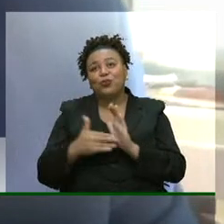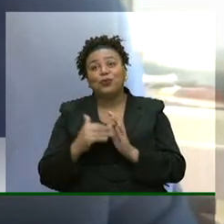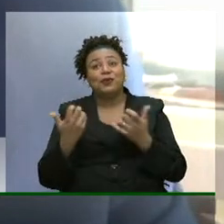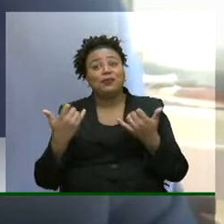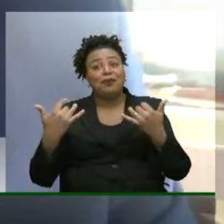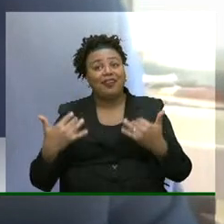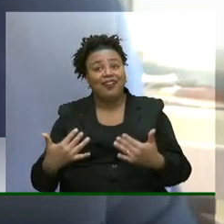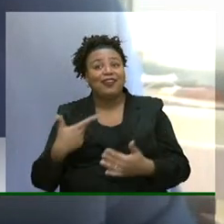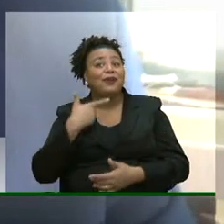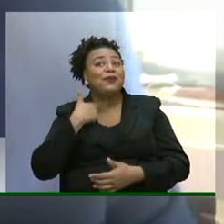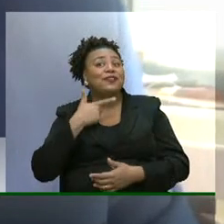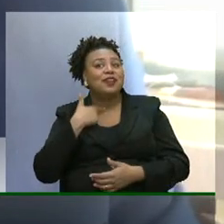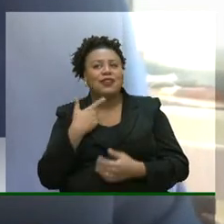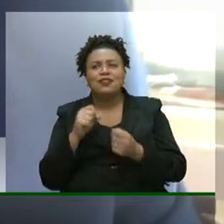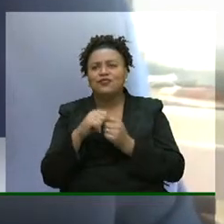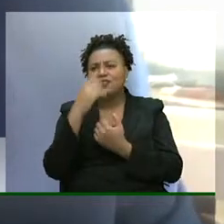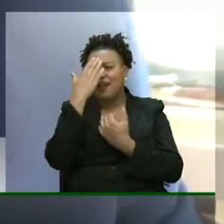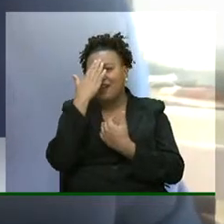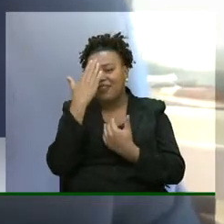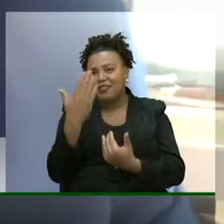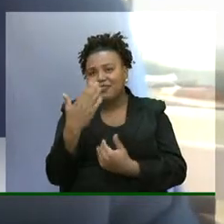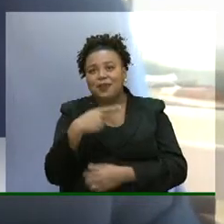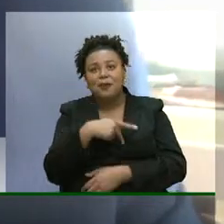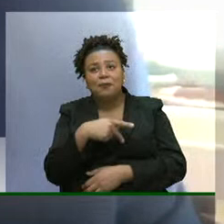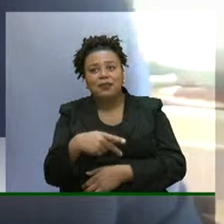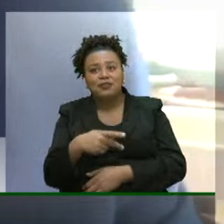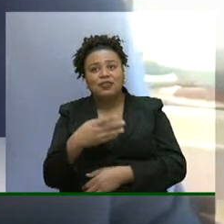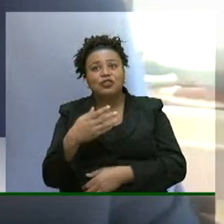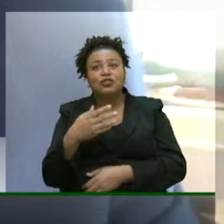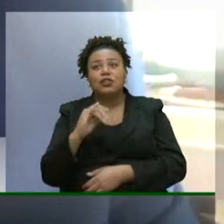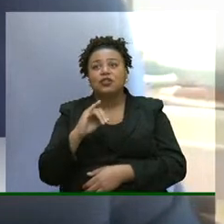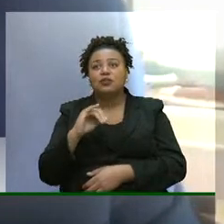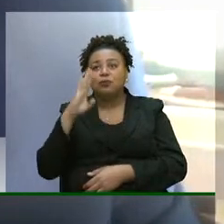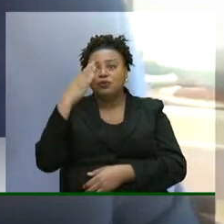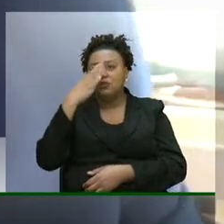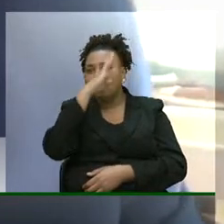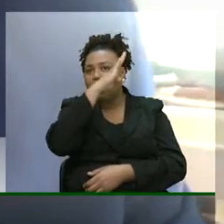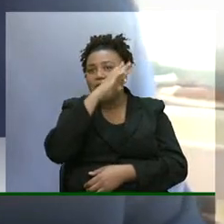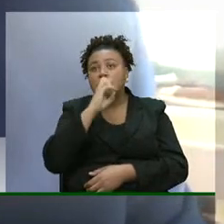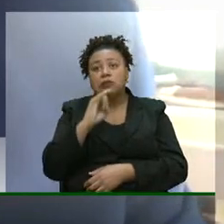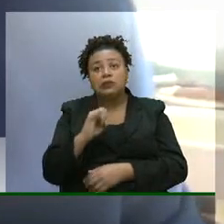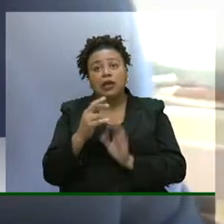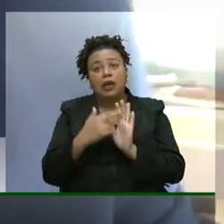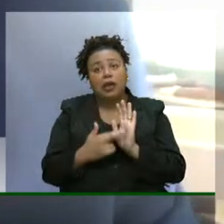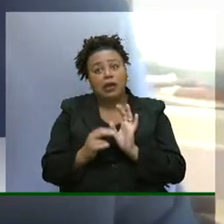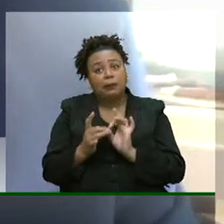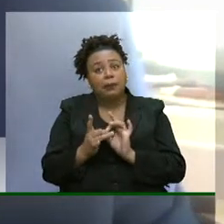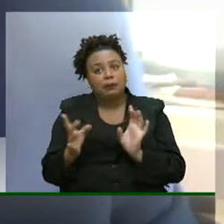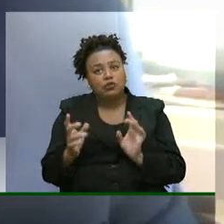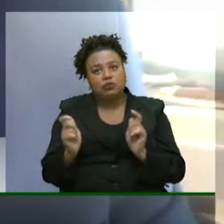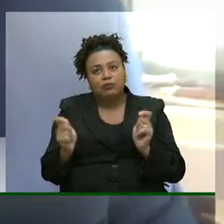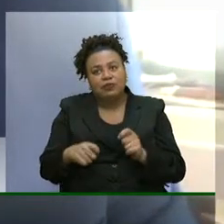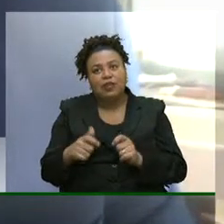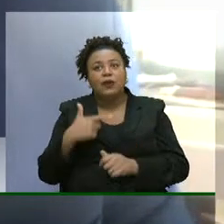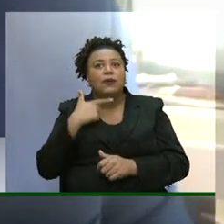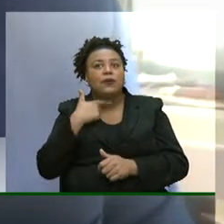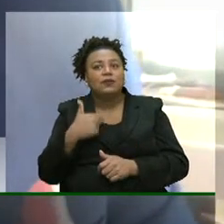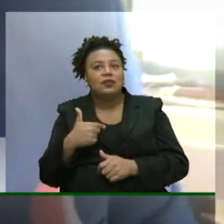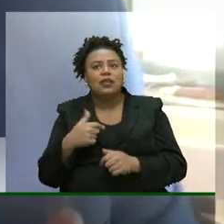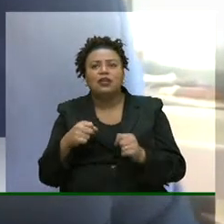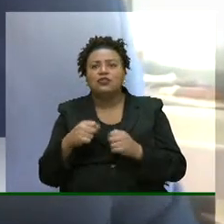falei, eu gostaria de fazer um agradecimento ao presidente Jair Bolsonaro, se o regimento me permite, obviamente. Gostaria de